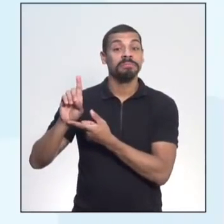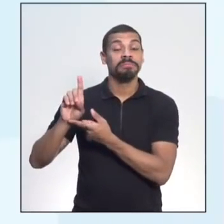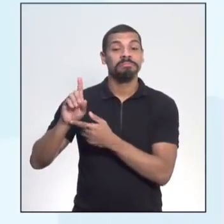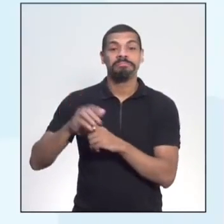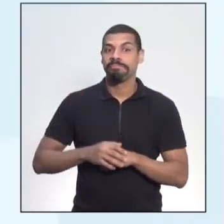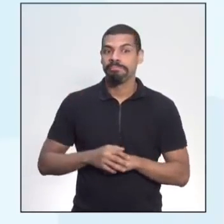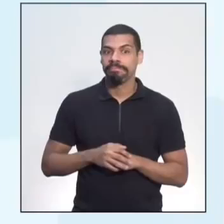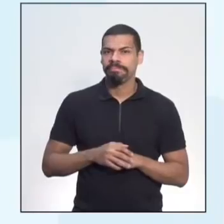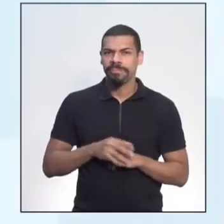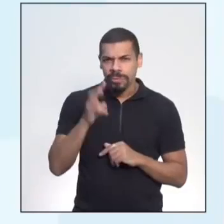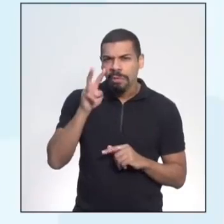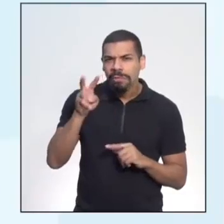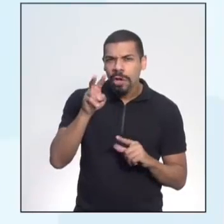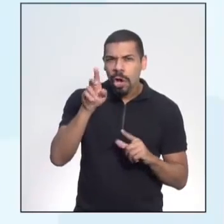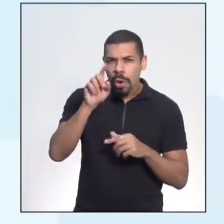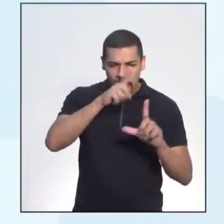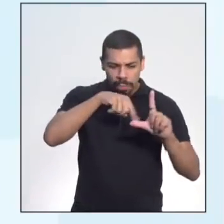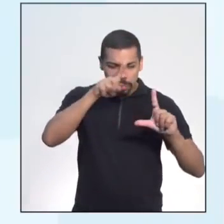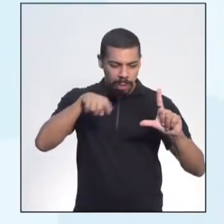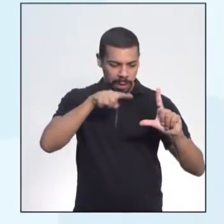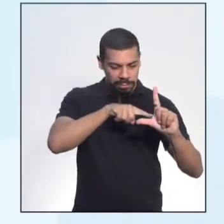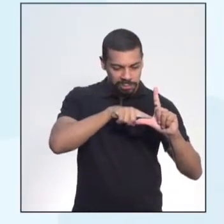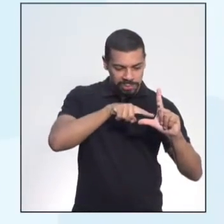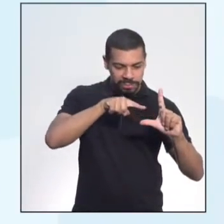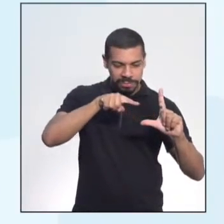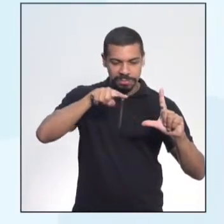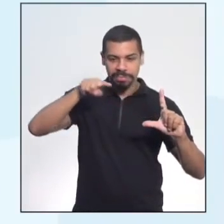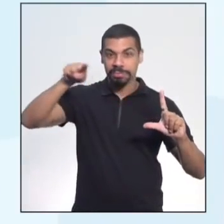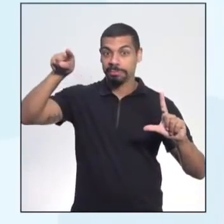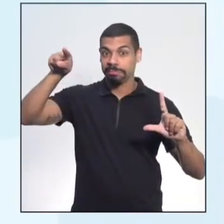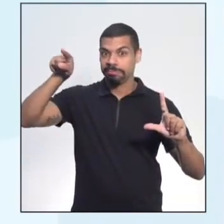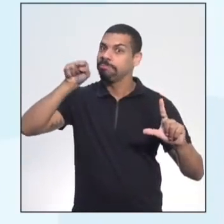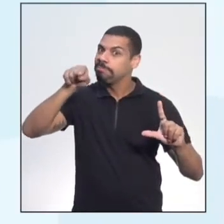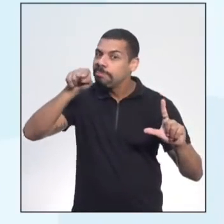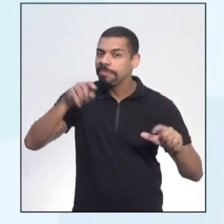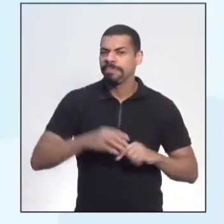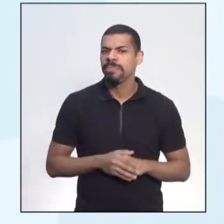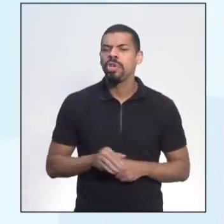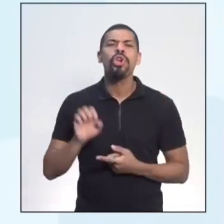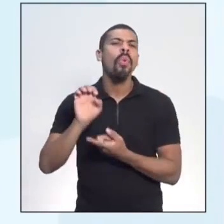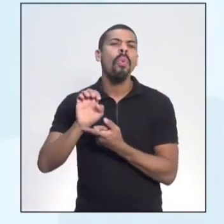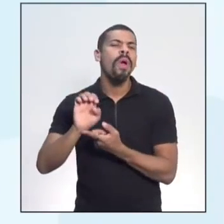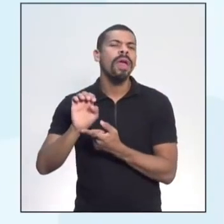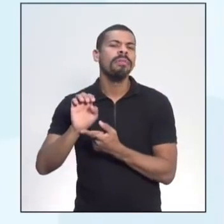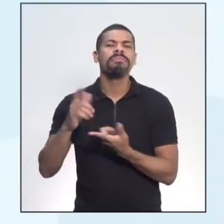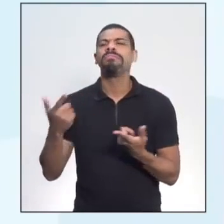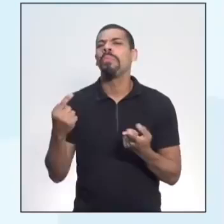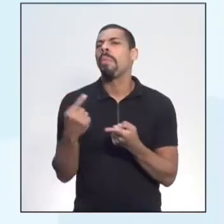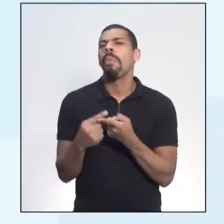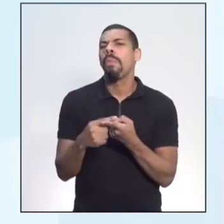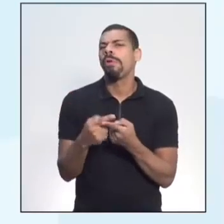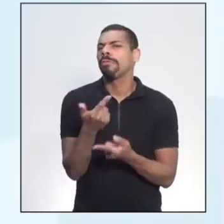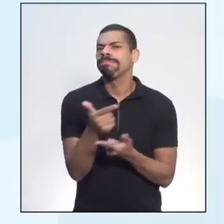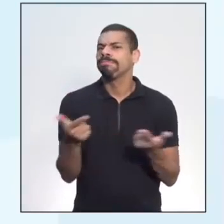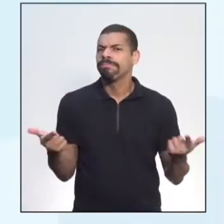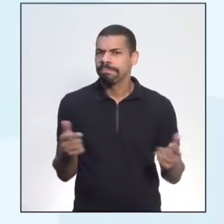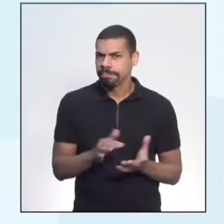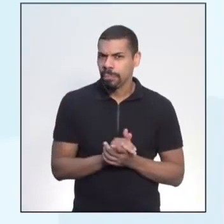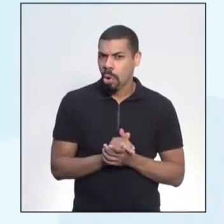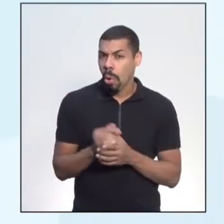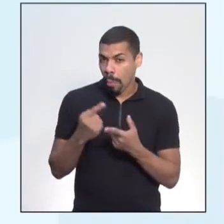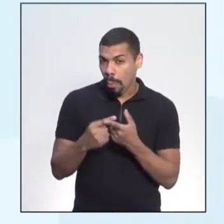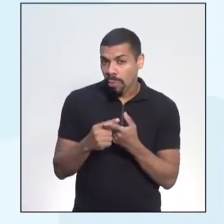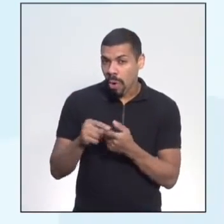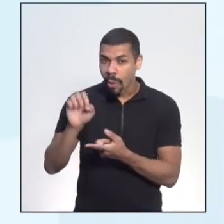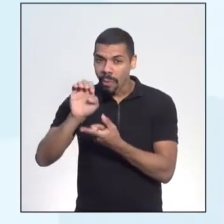está subindo. Então, esse é o crescente que a gente queria. E o item E? Por que o item E não é o que a gente queria? Porque